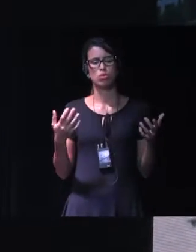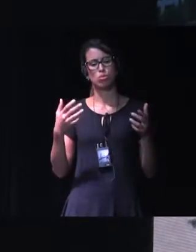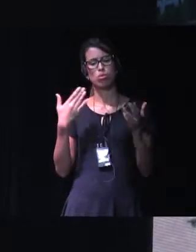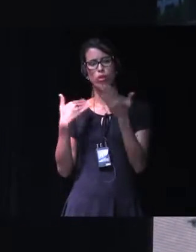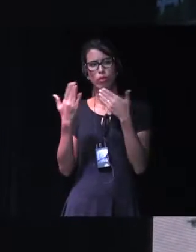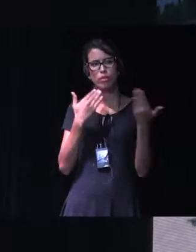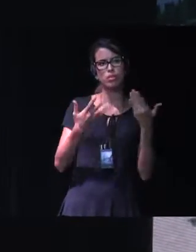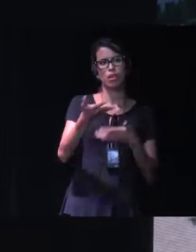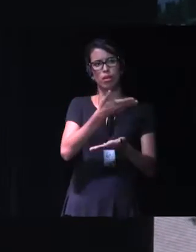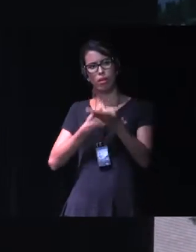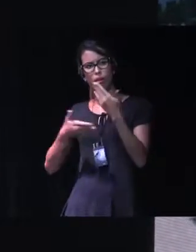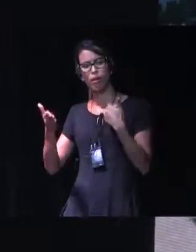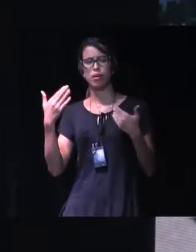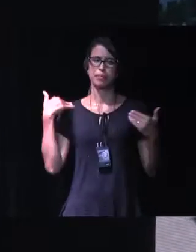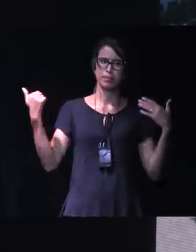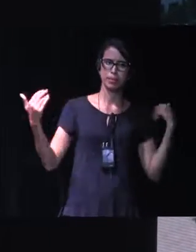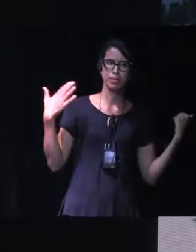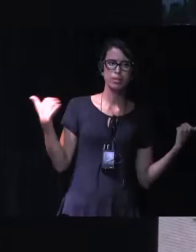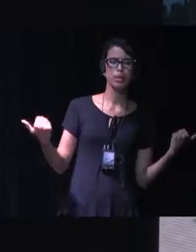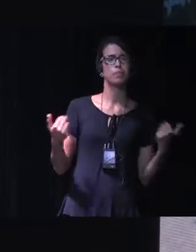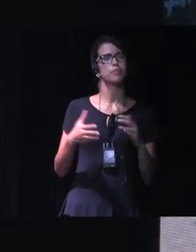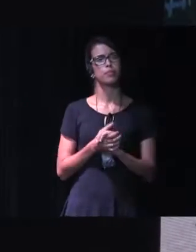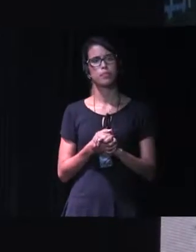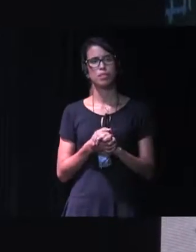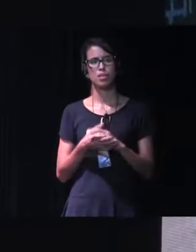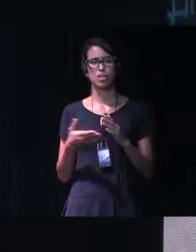para pausa, para